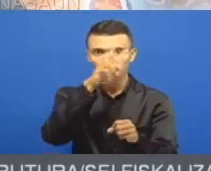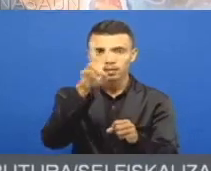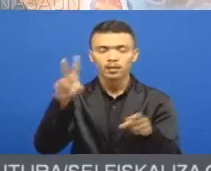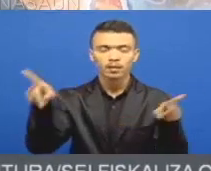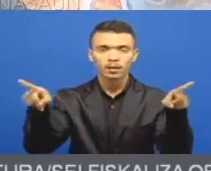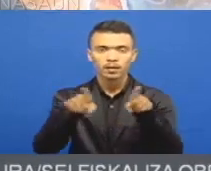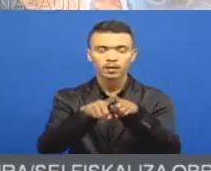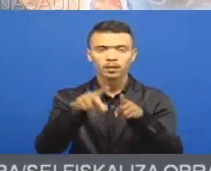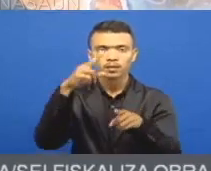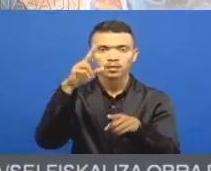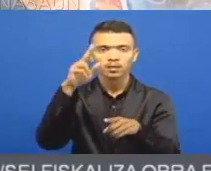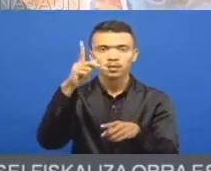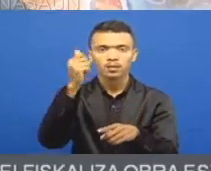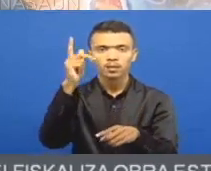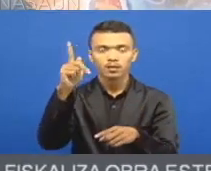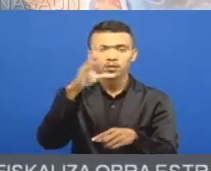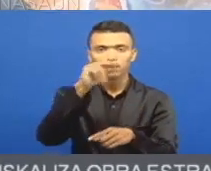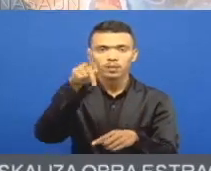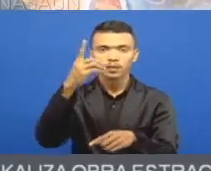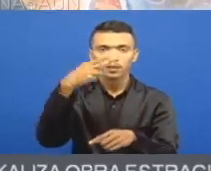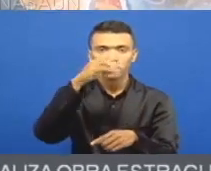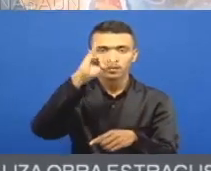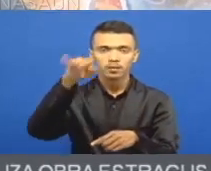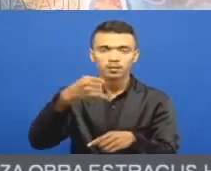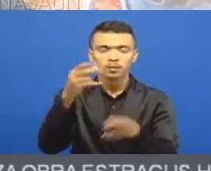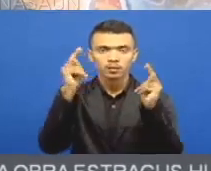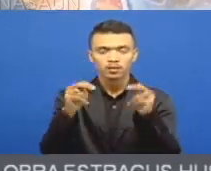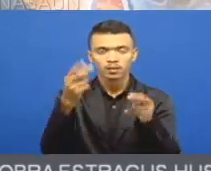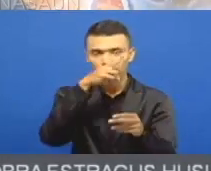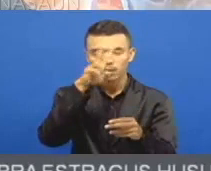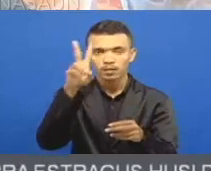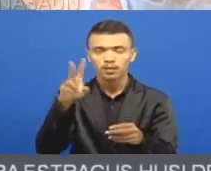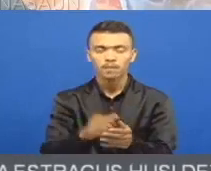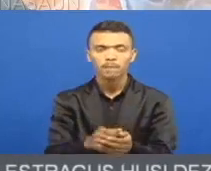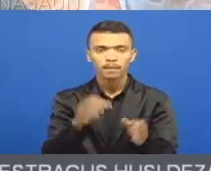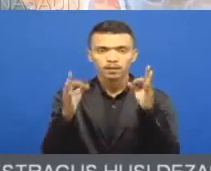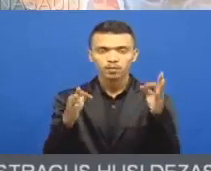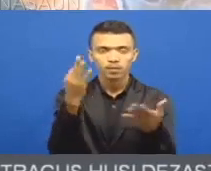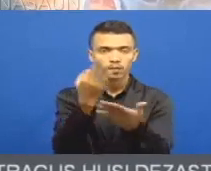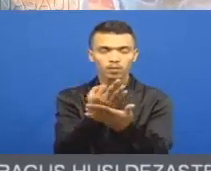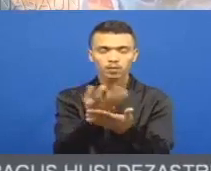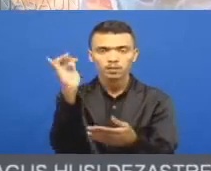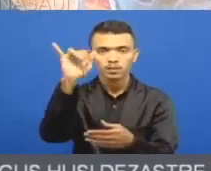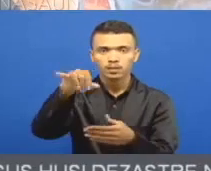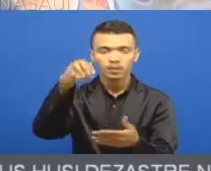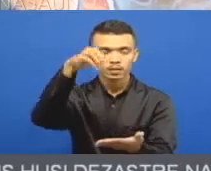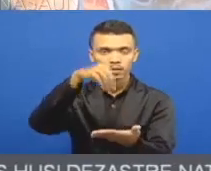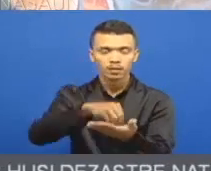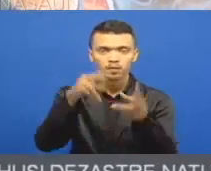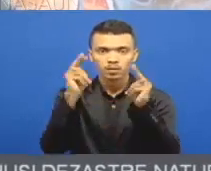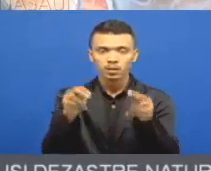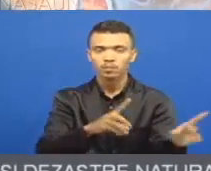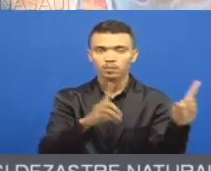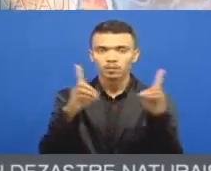instituição de CAC, PDAZ, tem que ter o controle massivo para ter a organização de Circeluc. A turnê, orçamento de Circeluc, Circeluc aloca, tem que